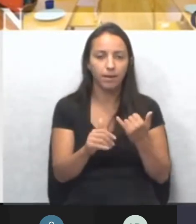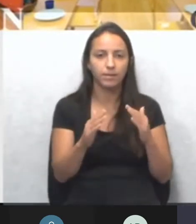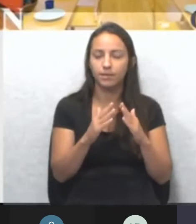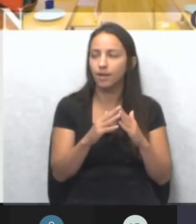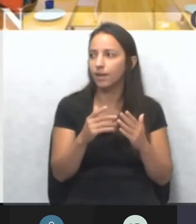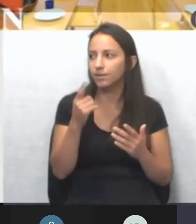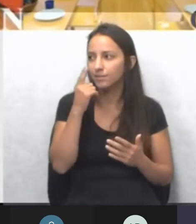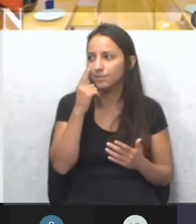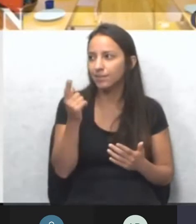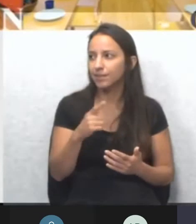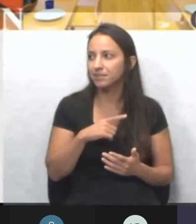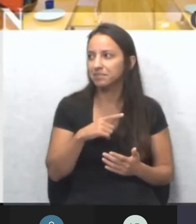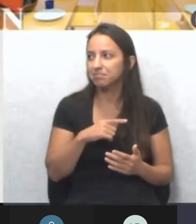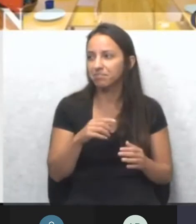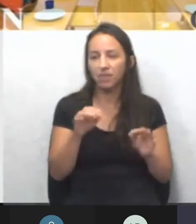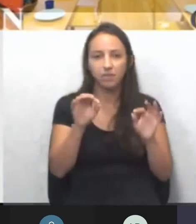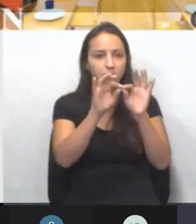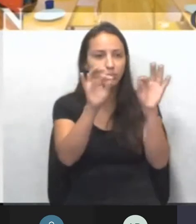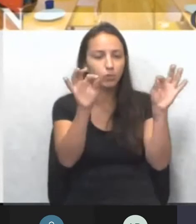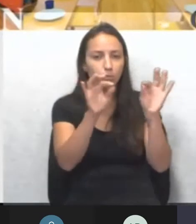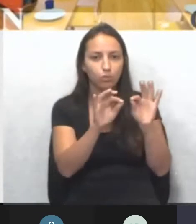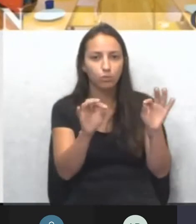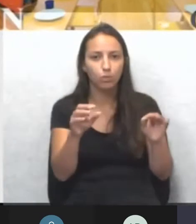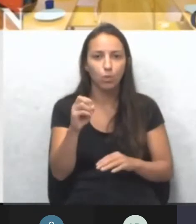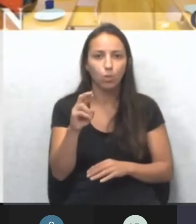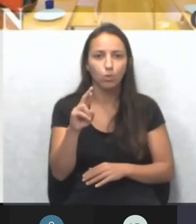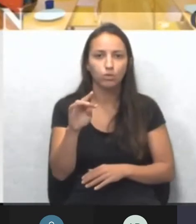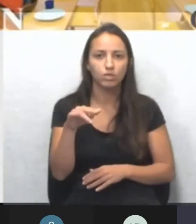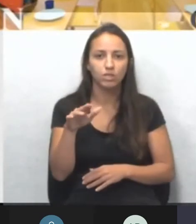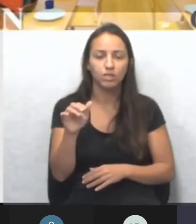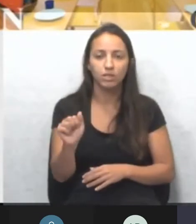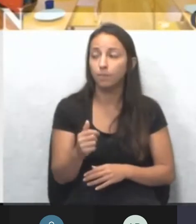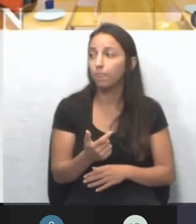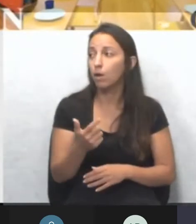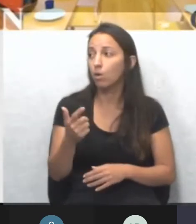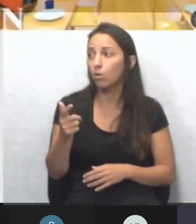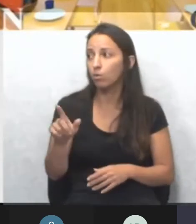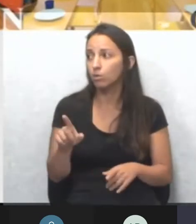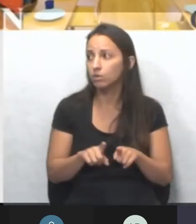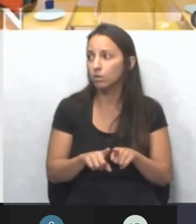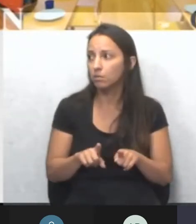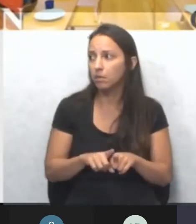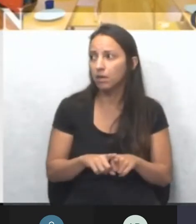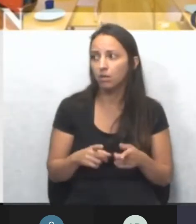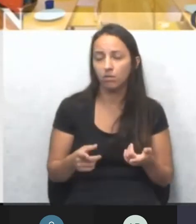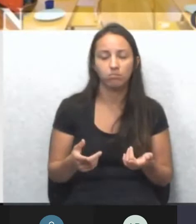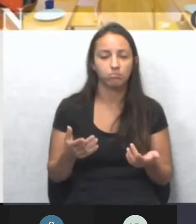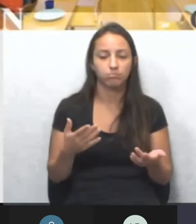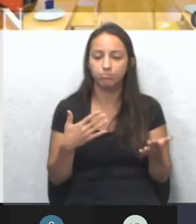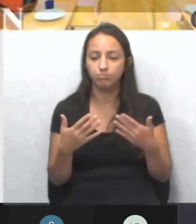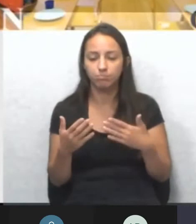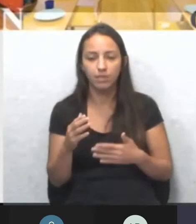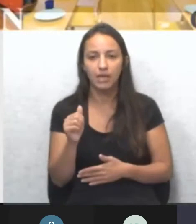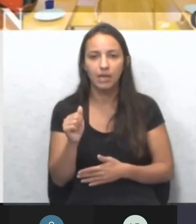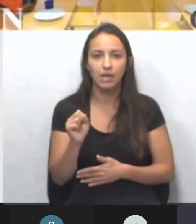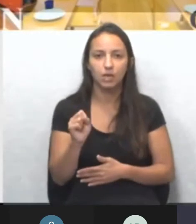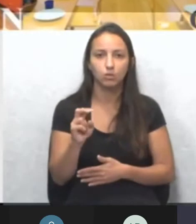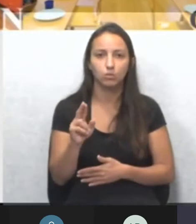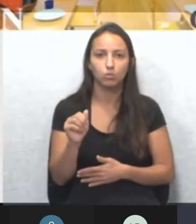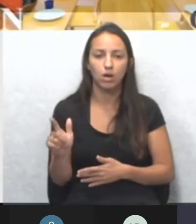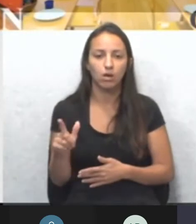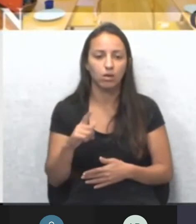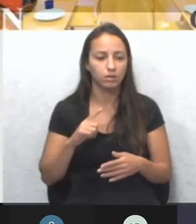até cortininhas, tem alguns objetos, as louças, né? Este outro, um ambiente bastante casual. Veja que os jovens